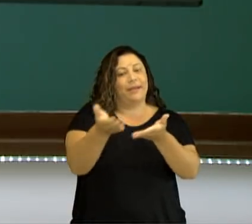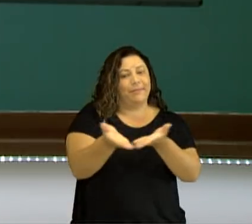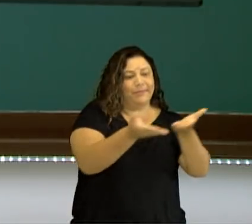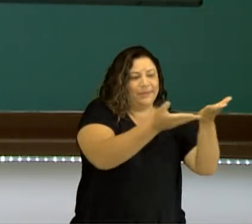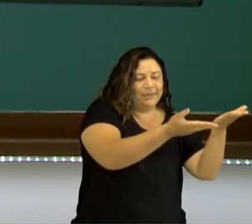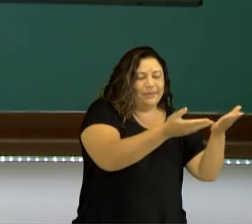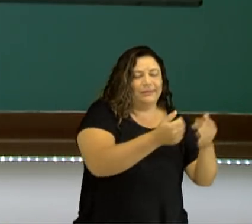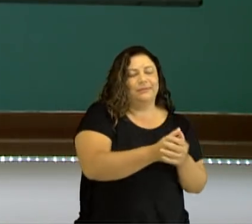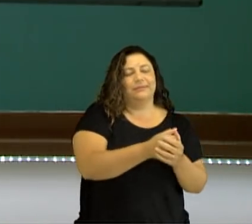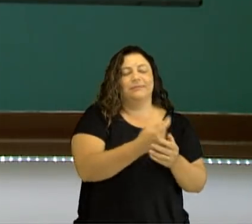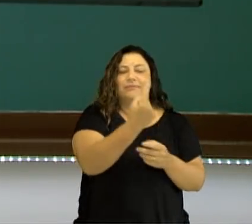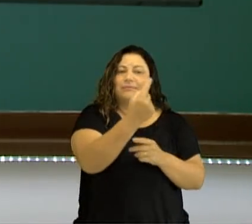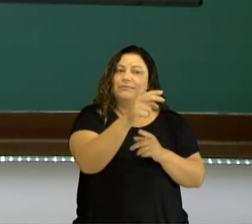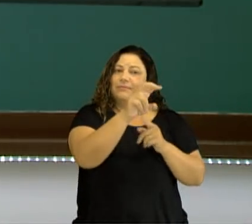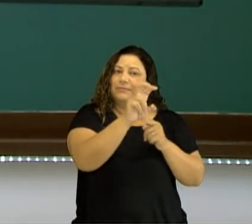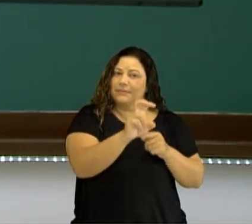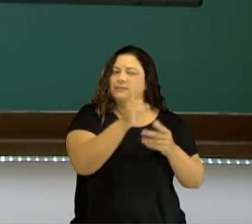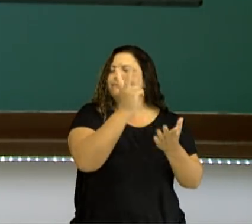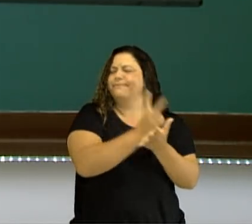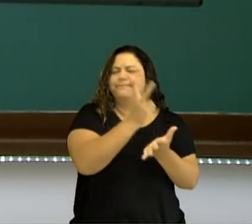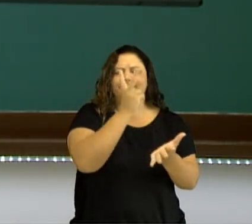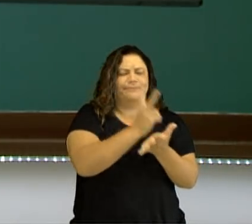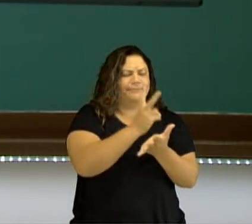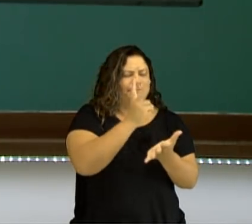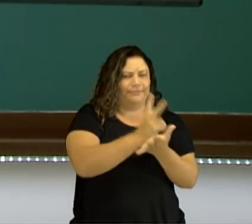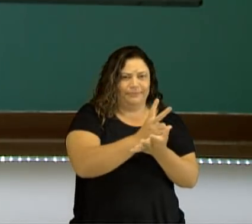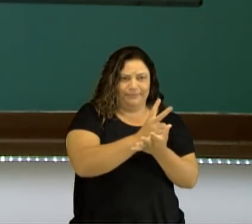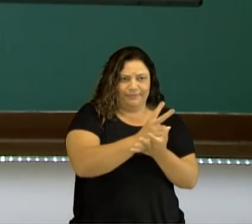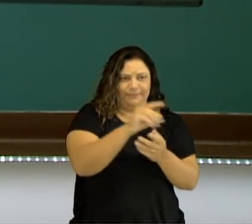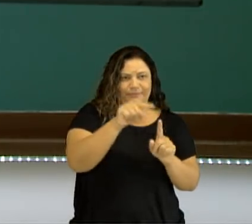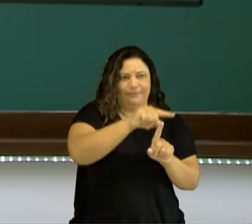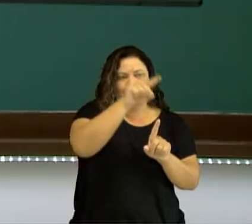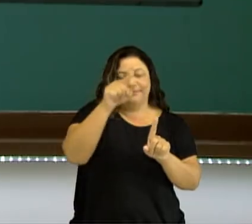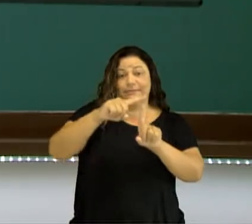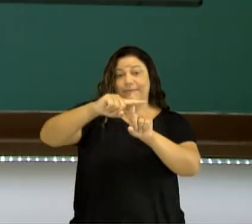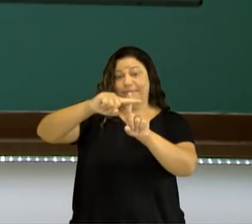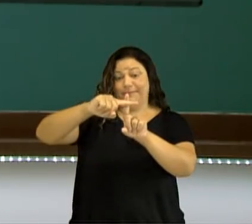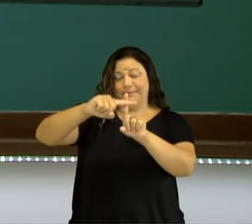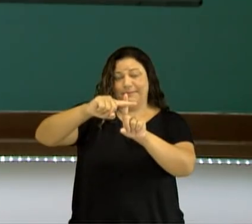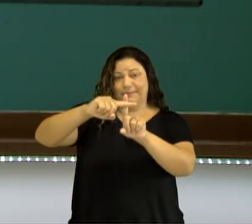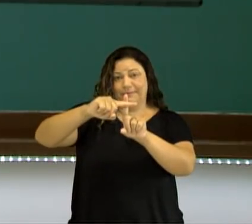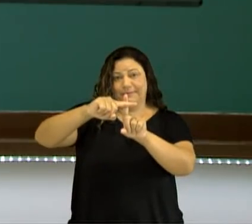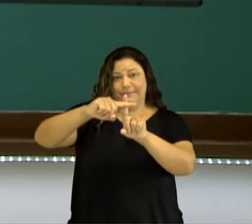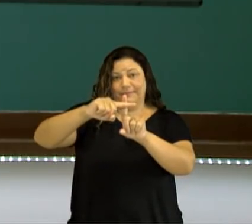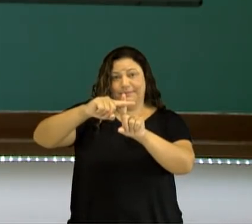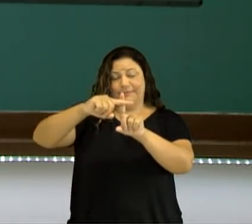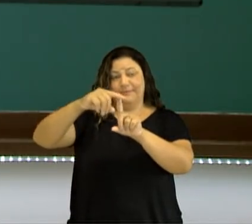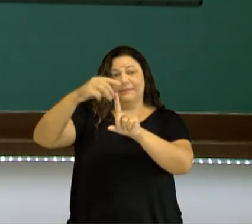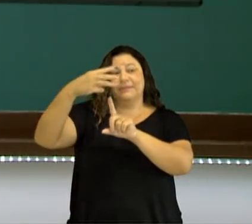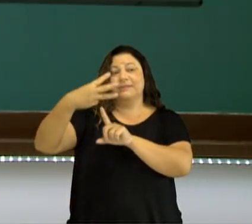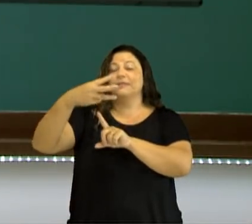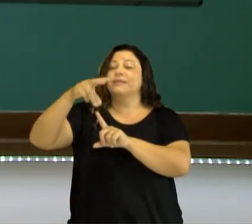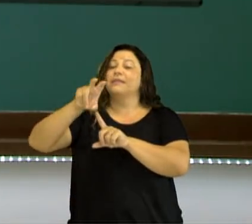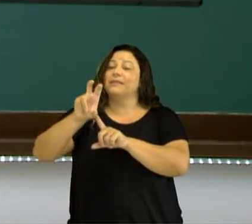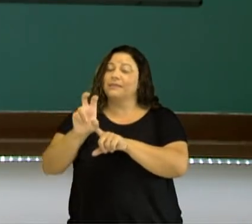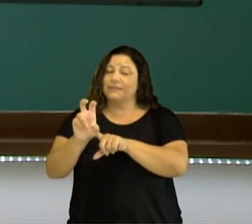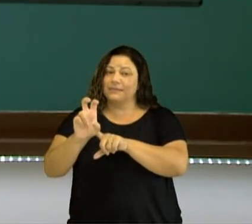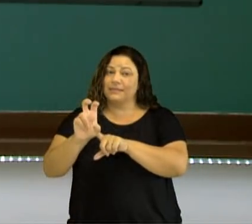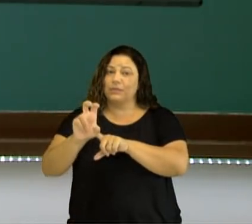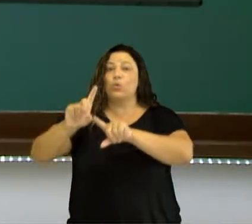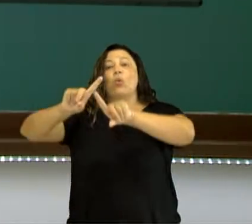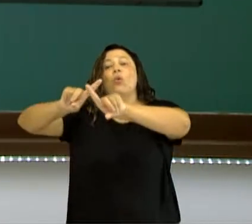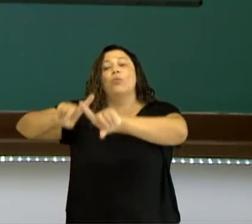vai aparecer sempre que acontecer uma encomenda, mais o valor da encomenda, R$